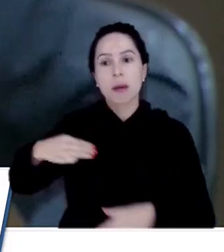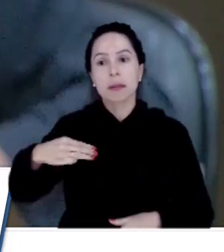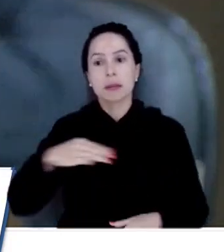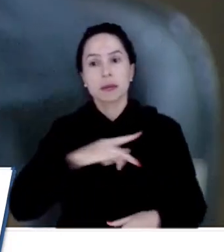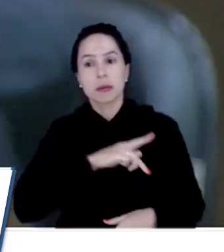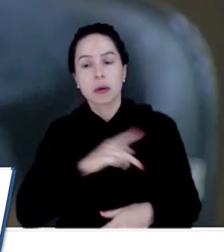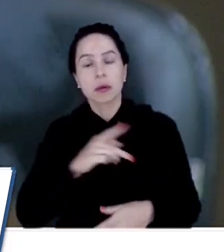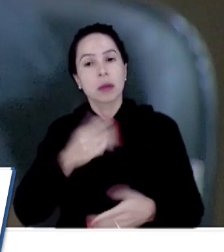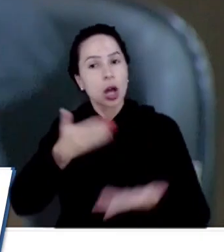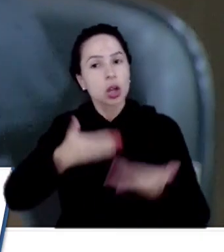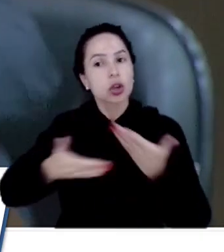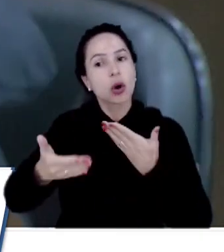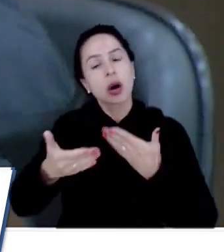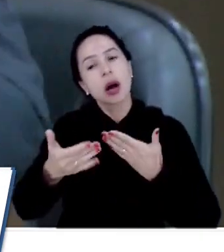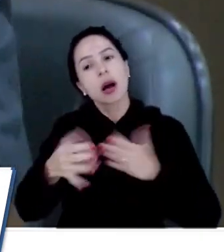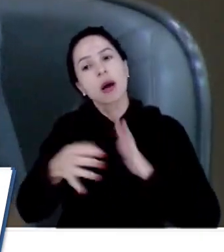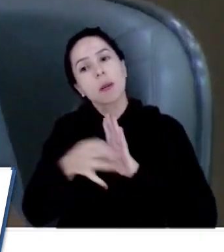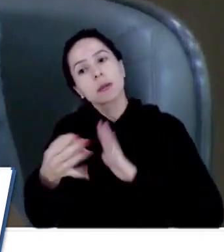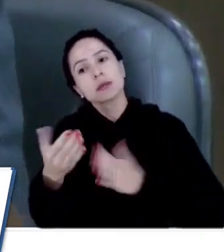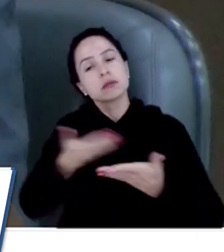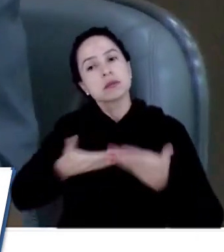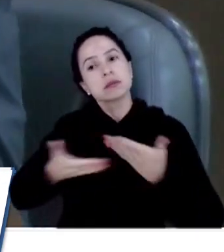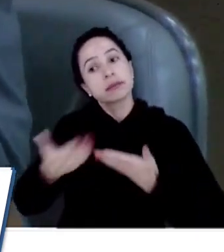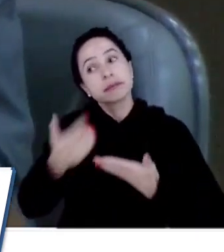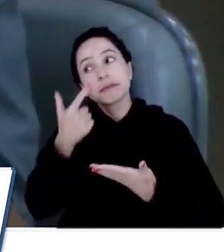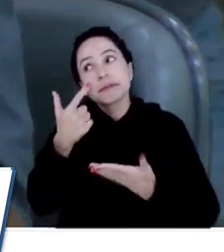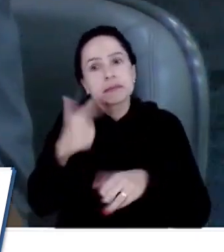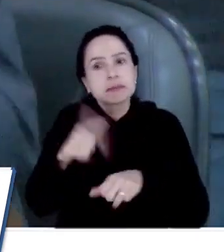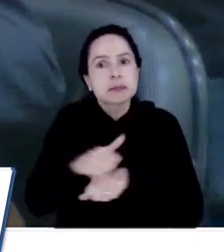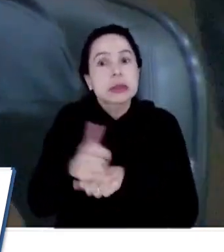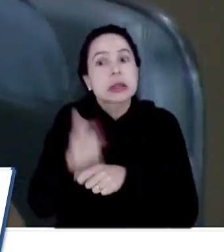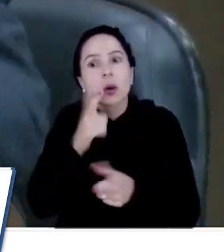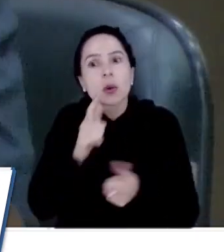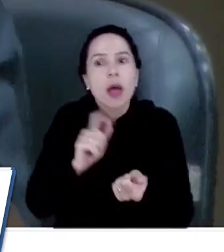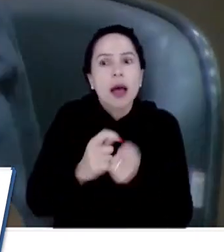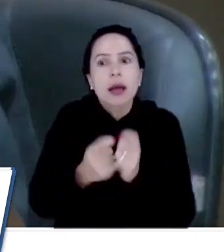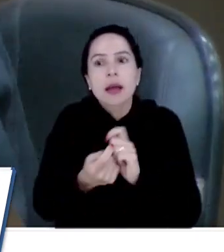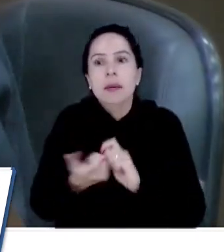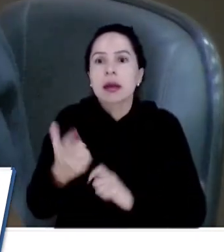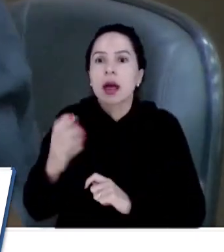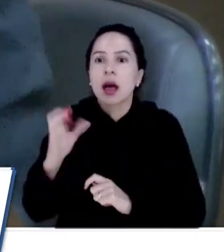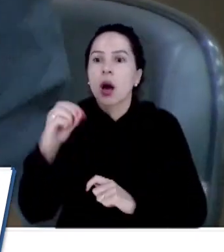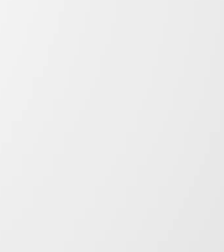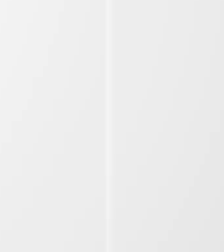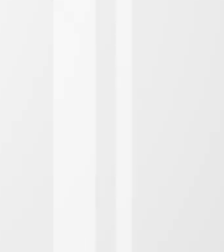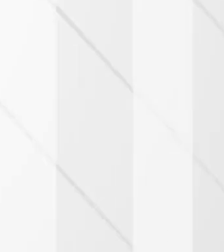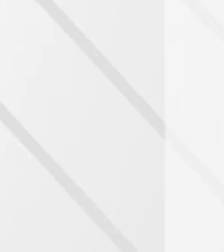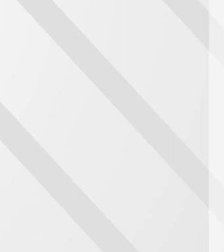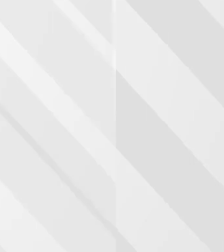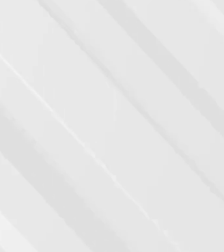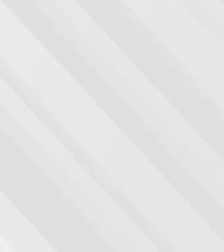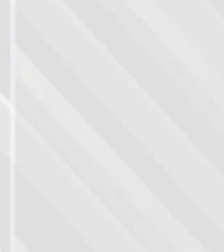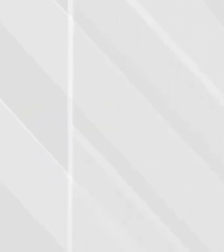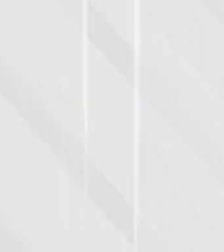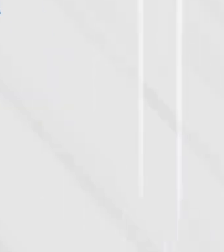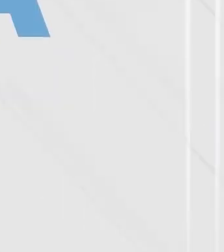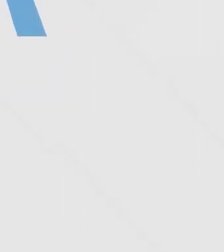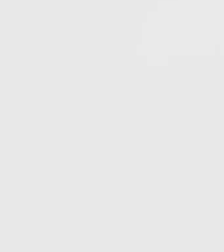para trocar uma ideia aí, ver o que dá para ajustar na conduta do Ministério Público.